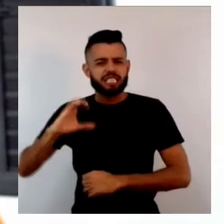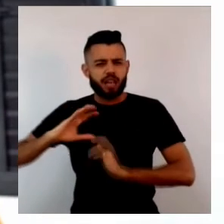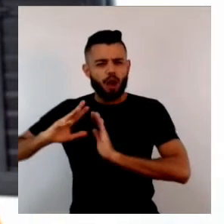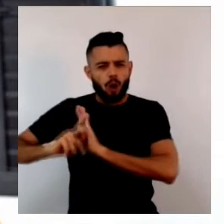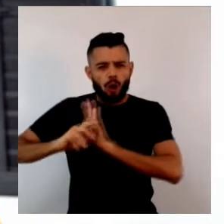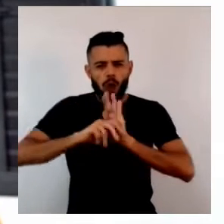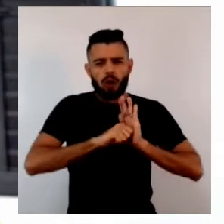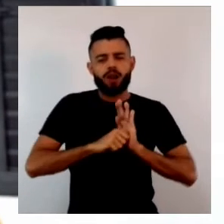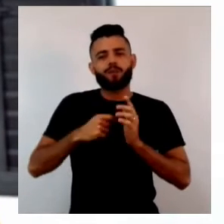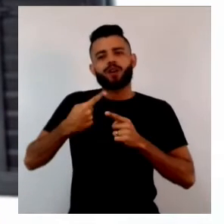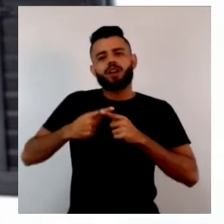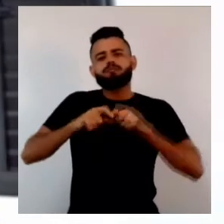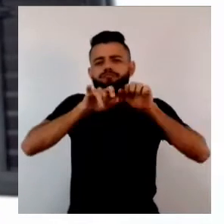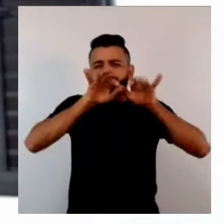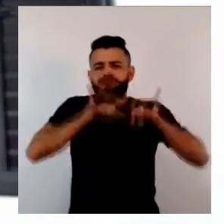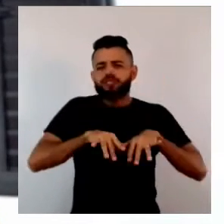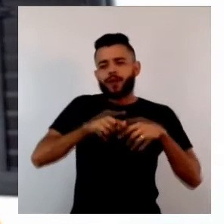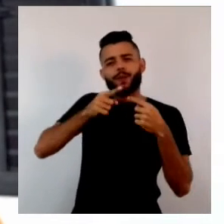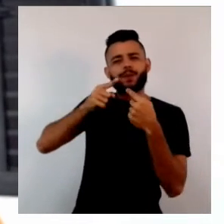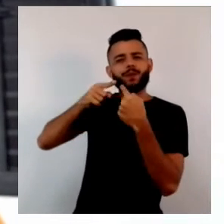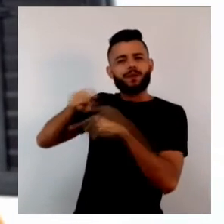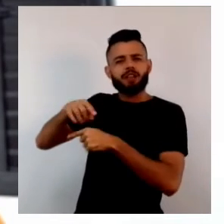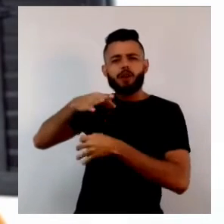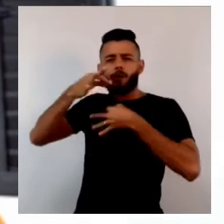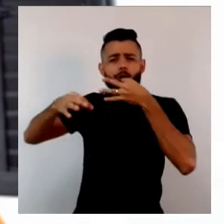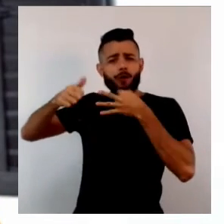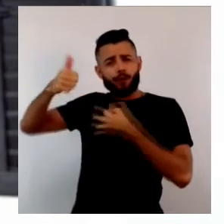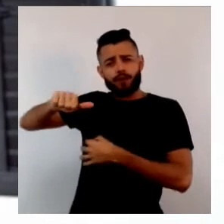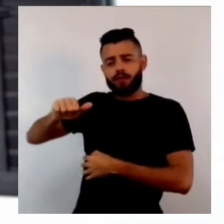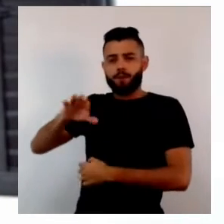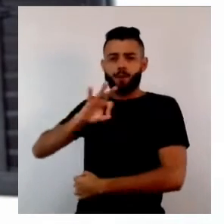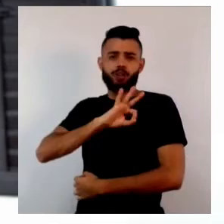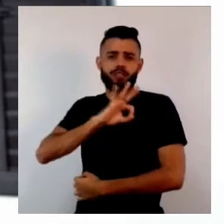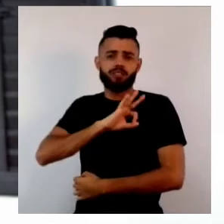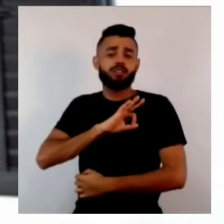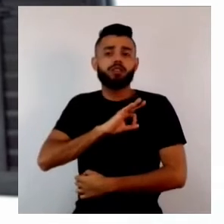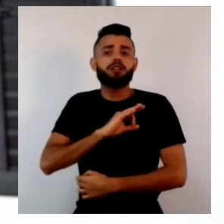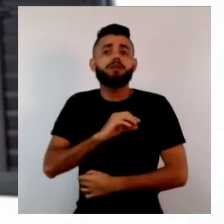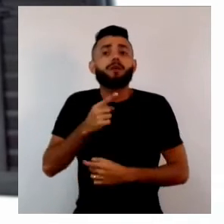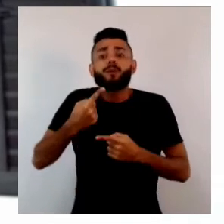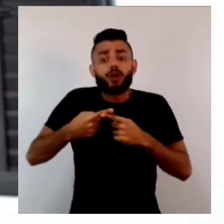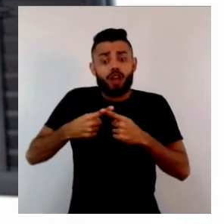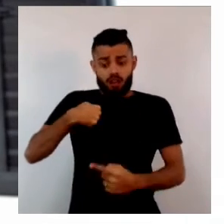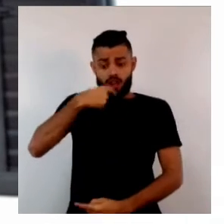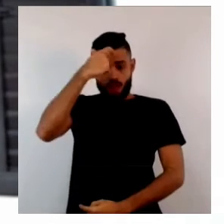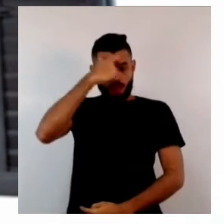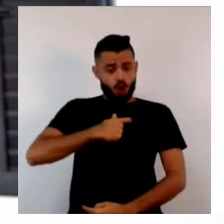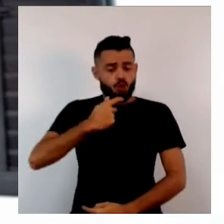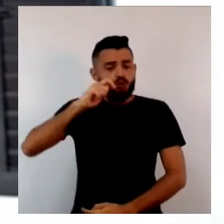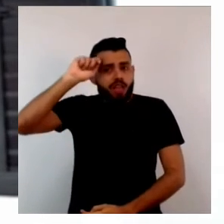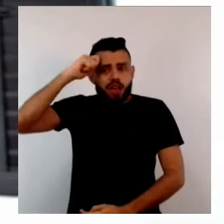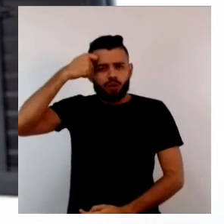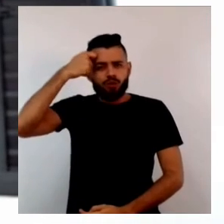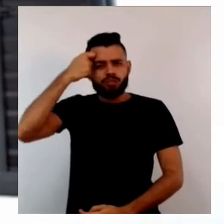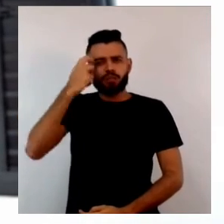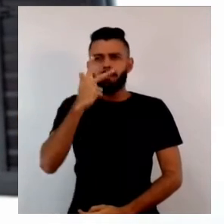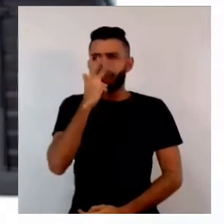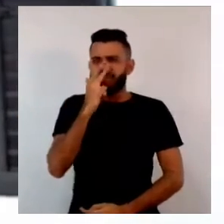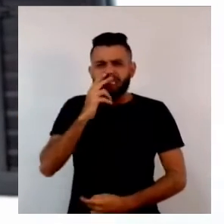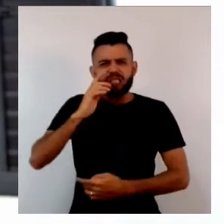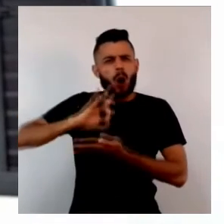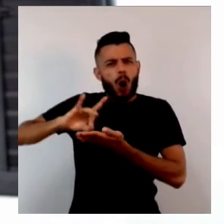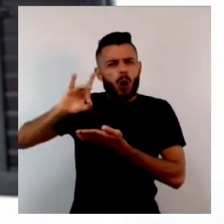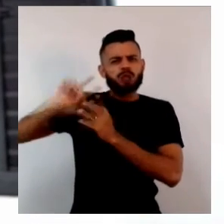pelo simples fato de ser um jornalista negro, né? Então, assim, imagina como é que essa máquina do ódio vai começar a operar quando